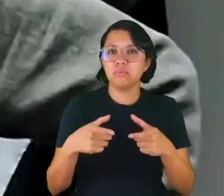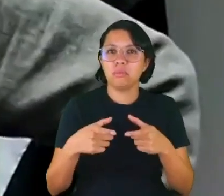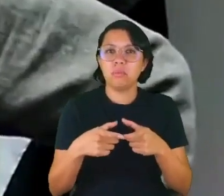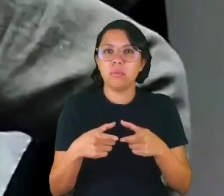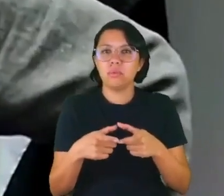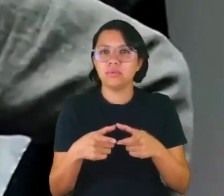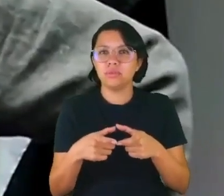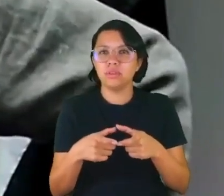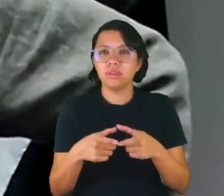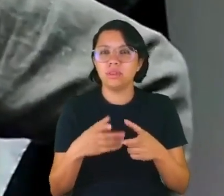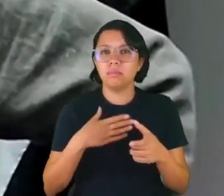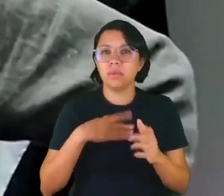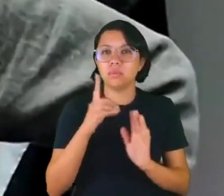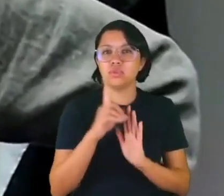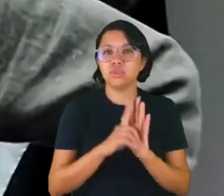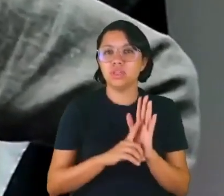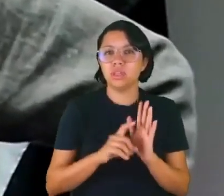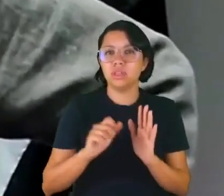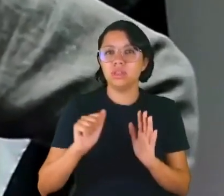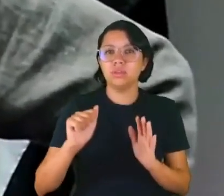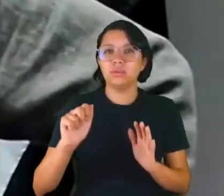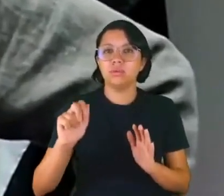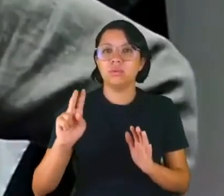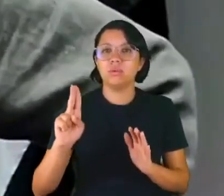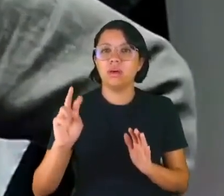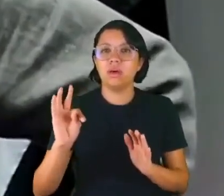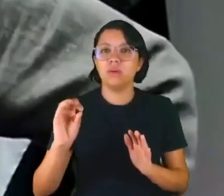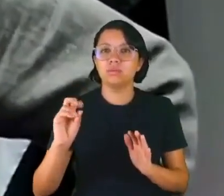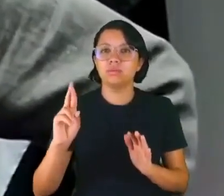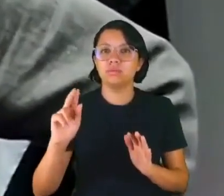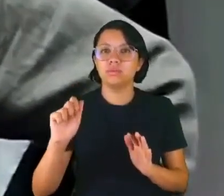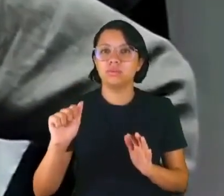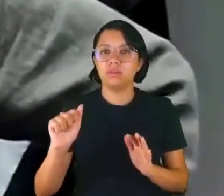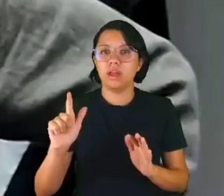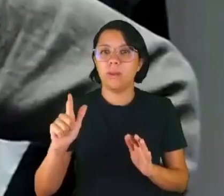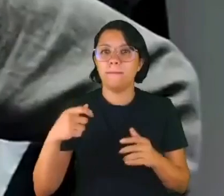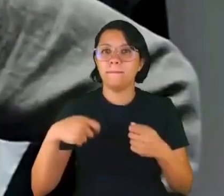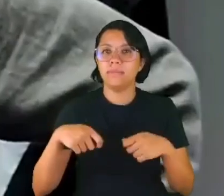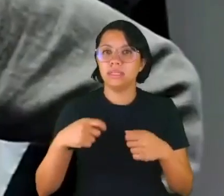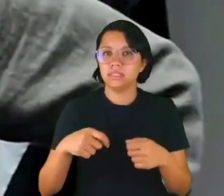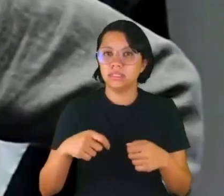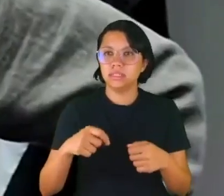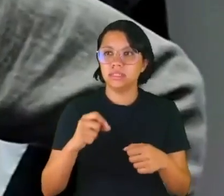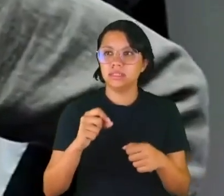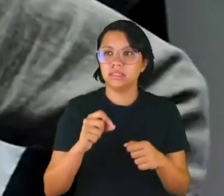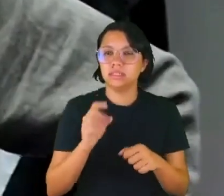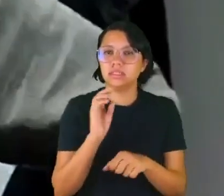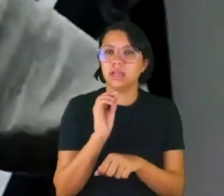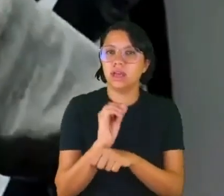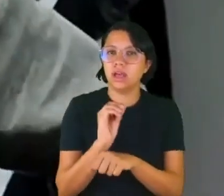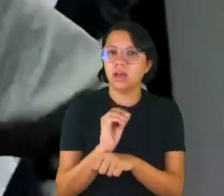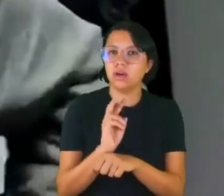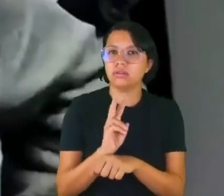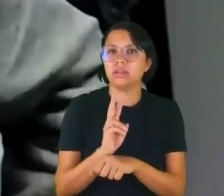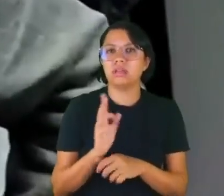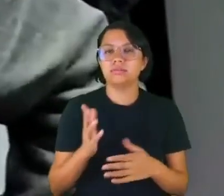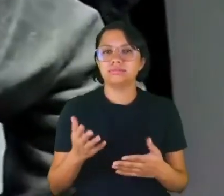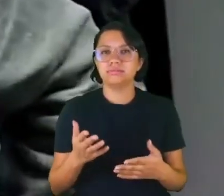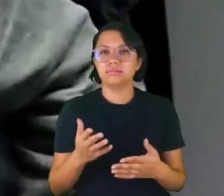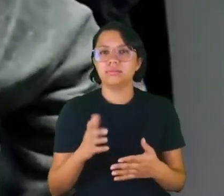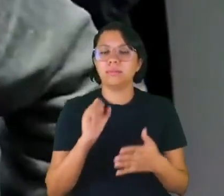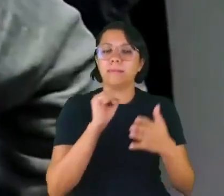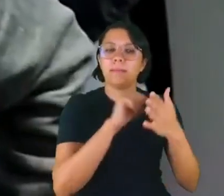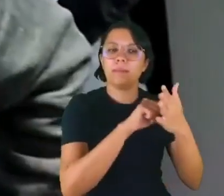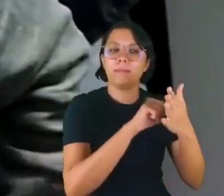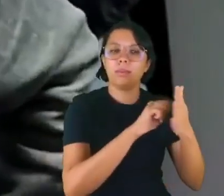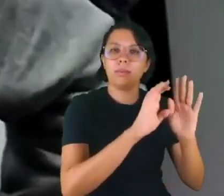Aí vai lá, bateu na porta do STJ, e eu falei, não remasterizou sem autorização, o